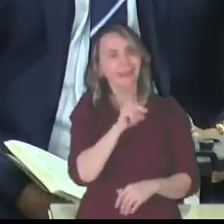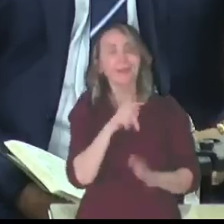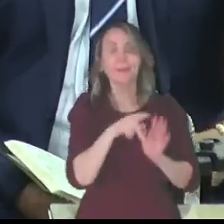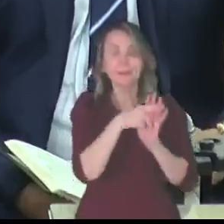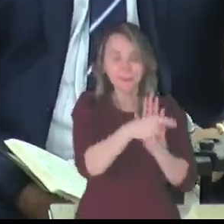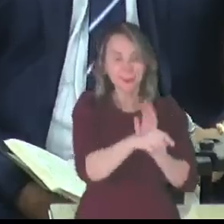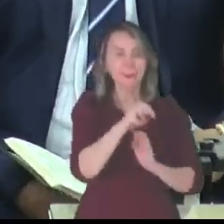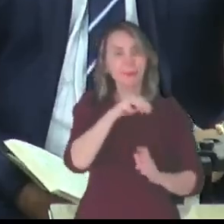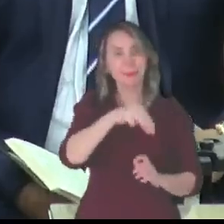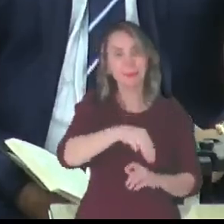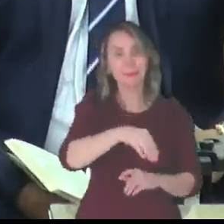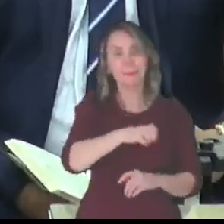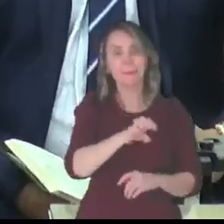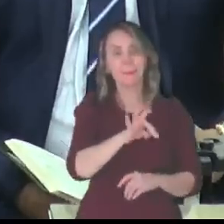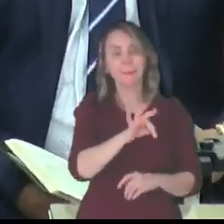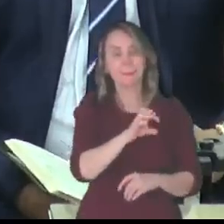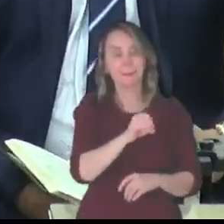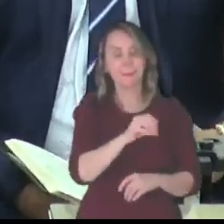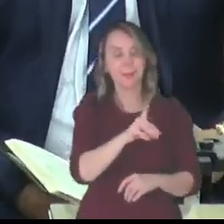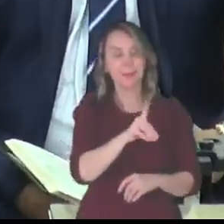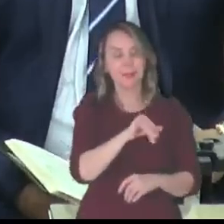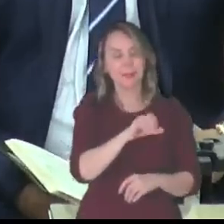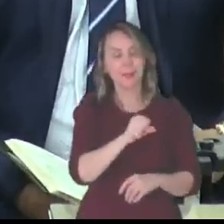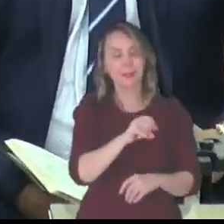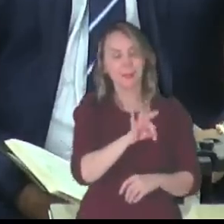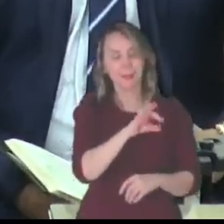produtos das orações